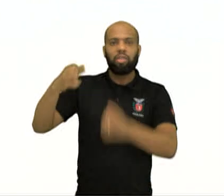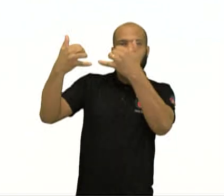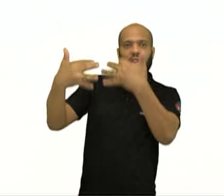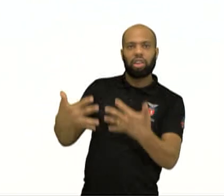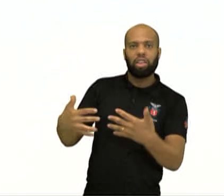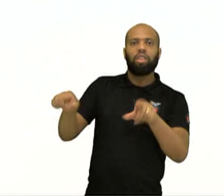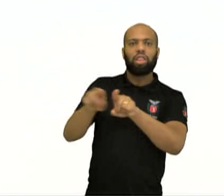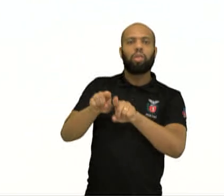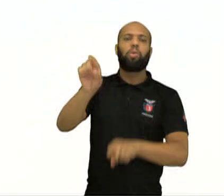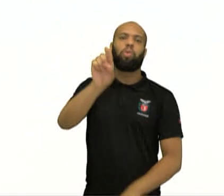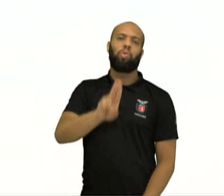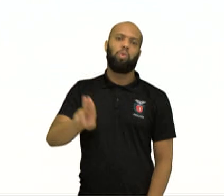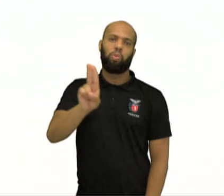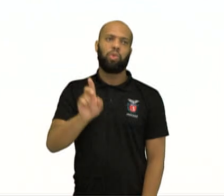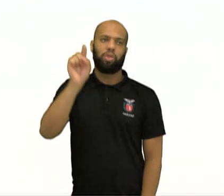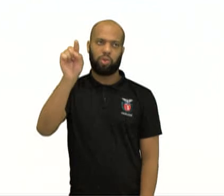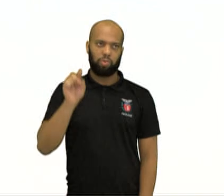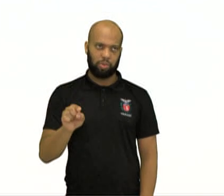pontos.